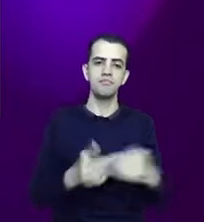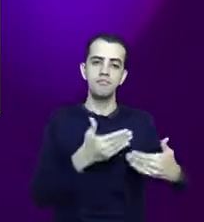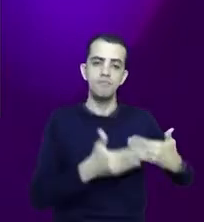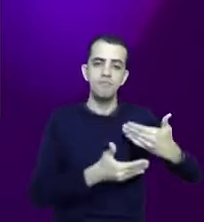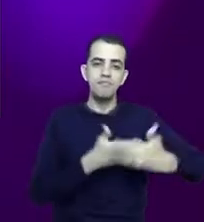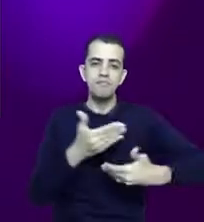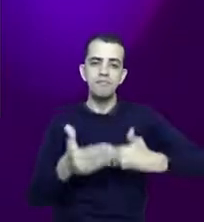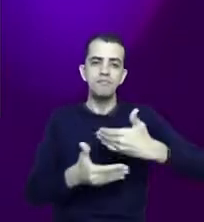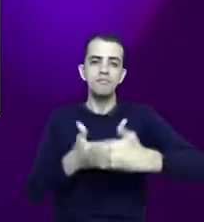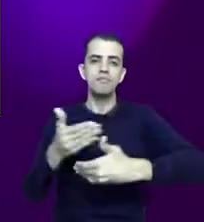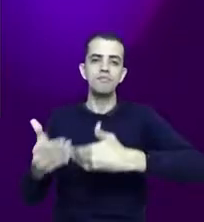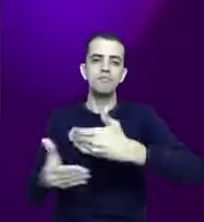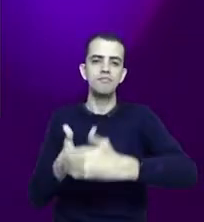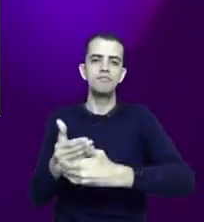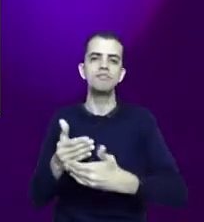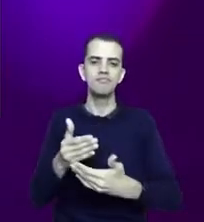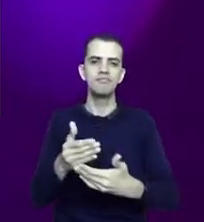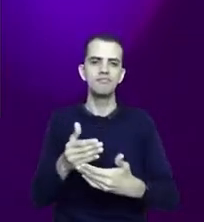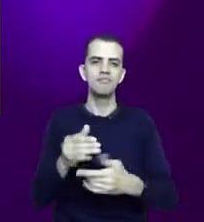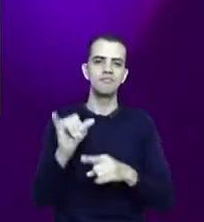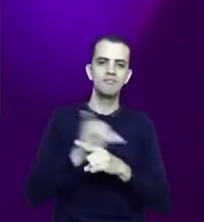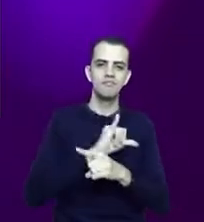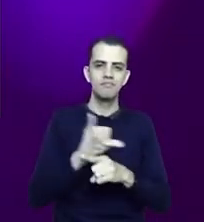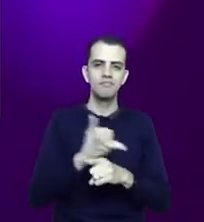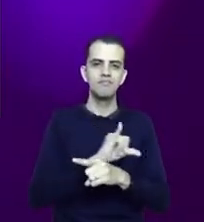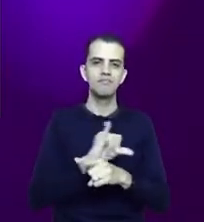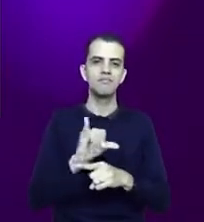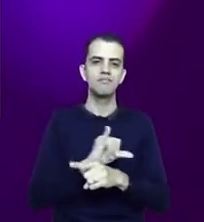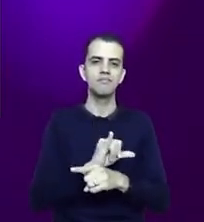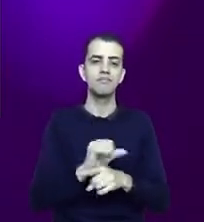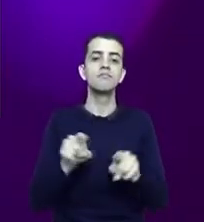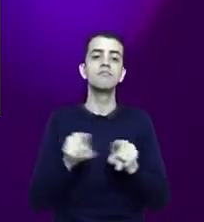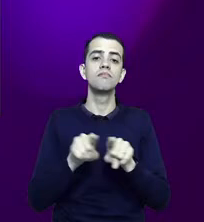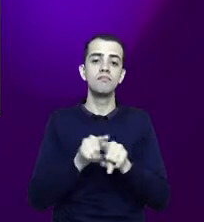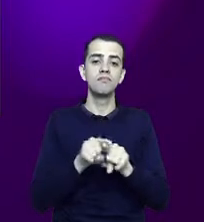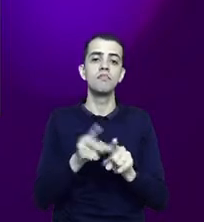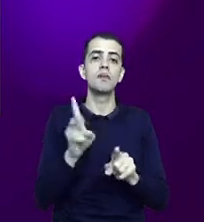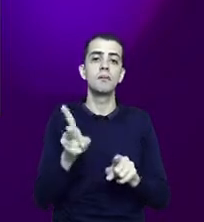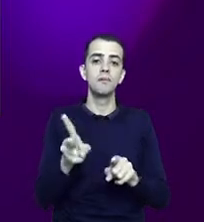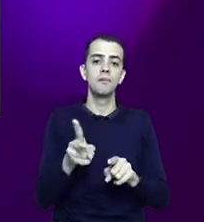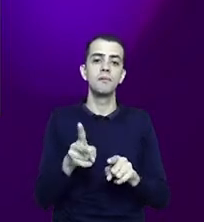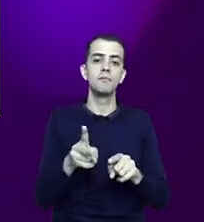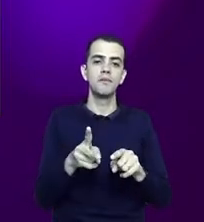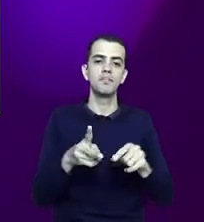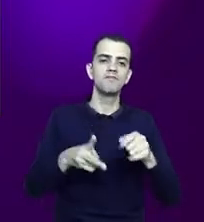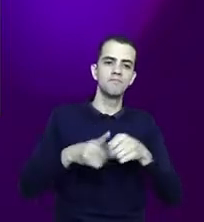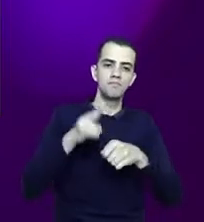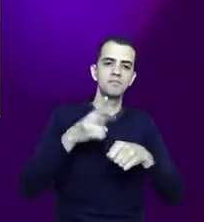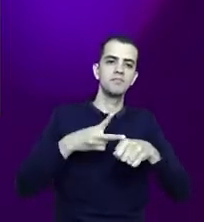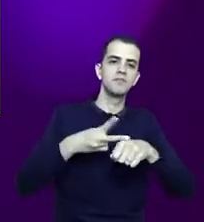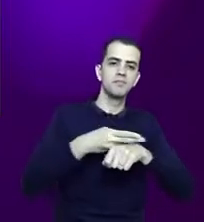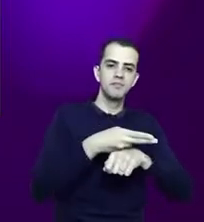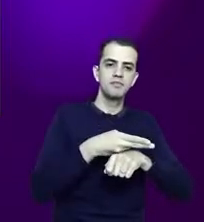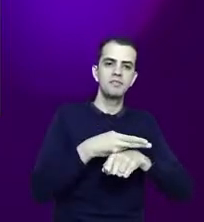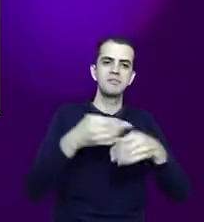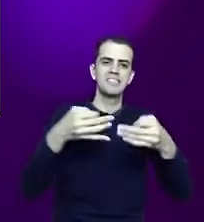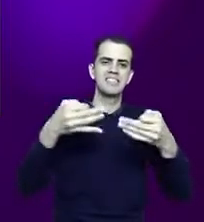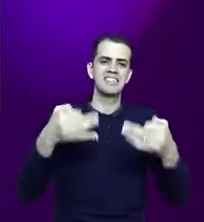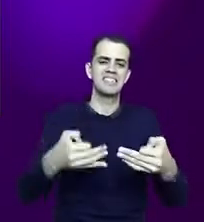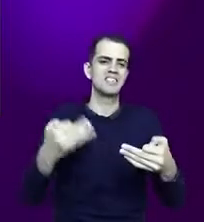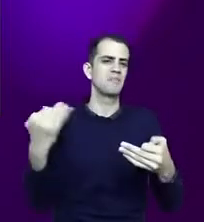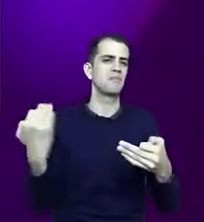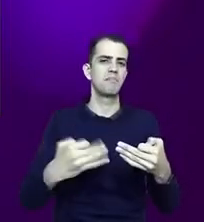que funciona o planejamento 3D, inclusive utilizando a fíbula com guias de corte, para que essa fíbula seja